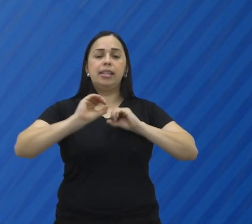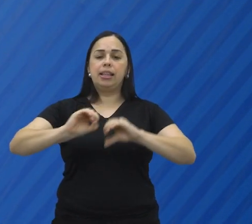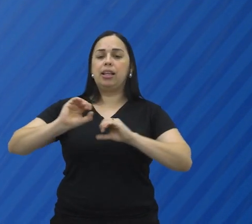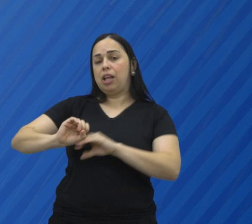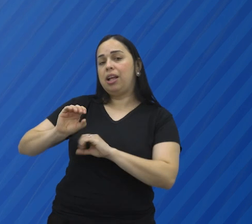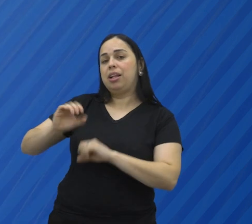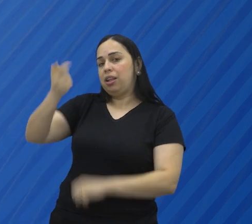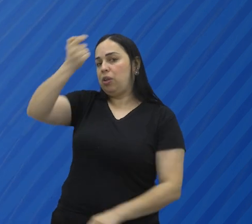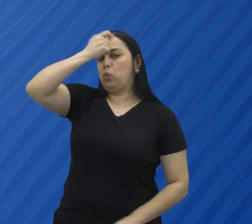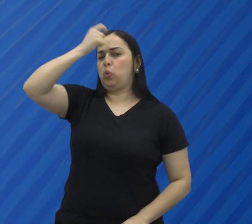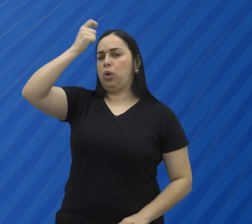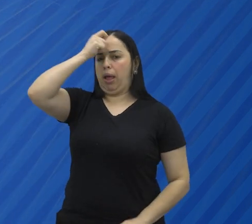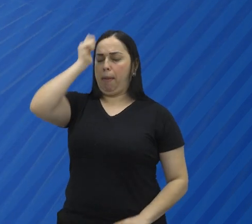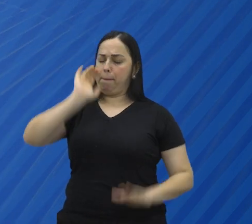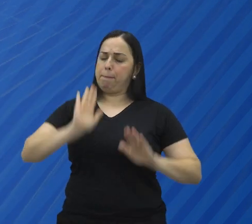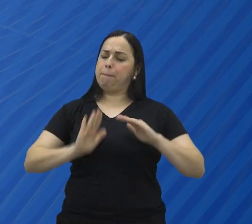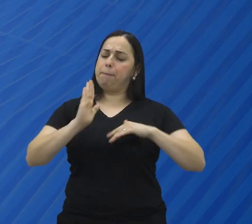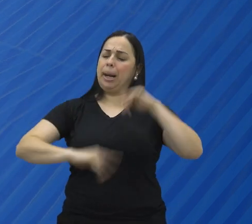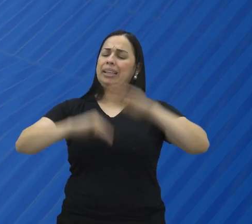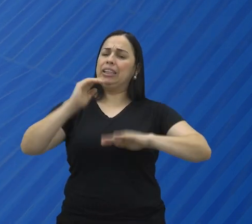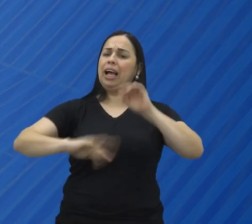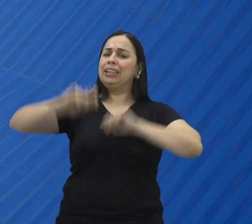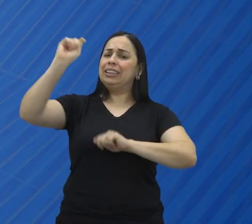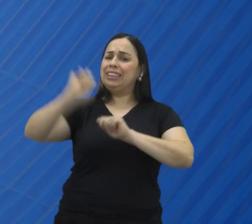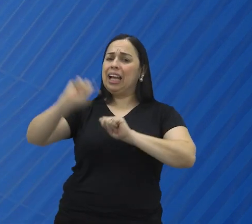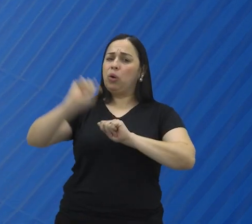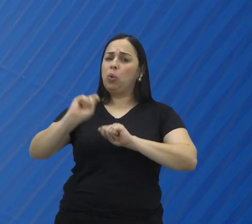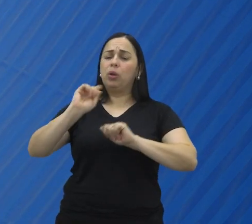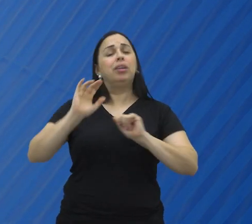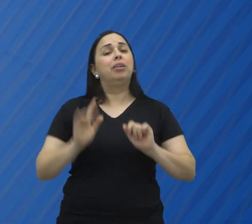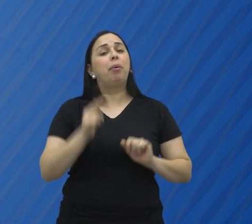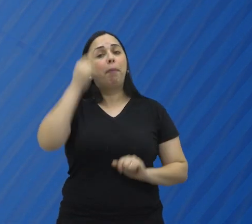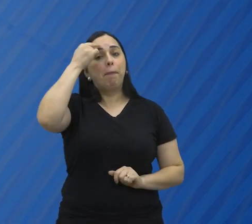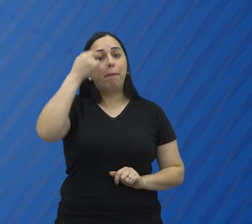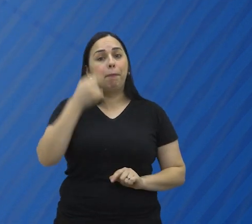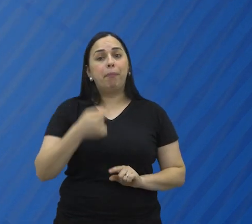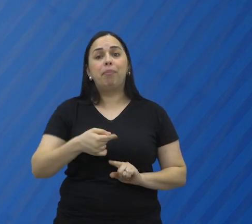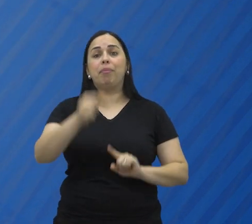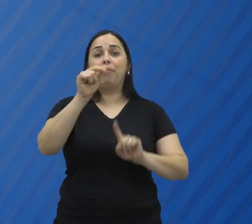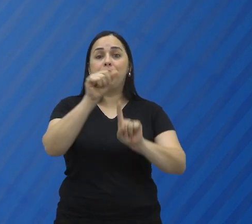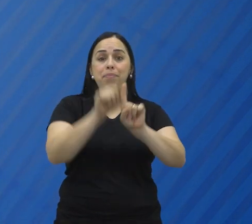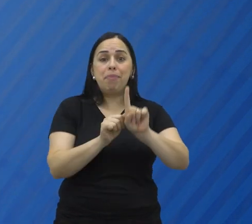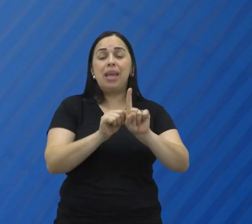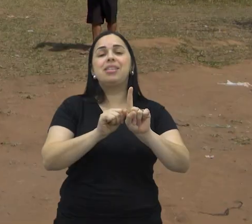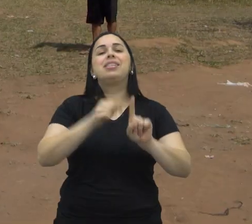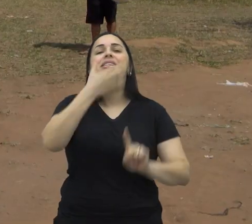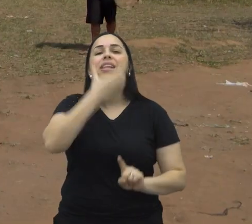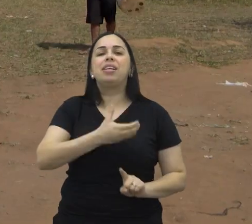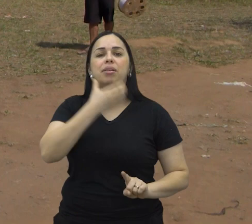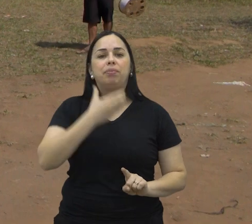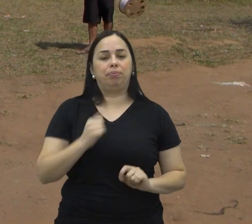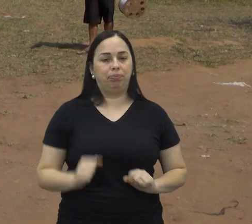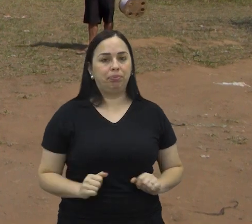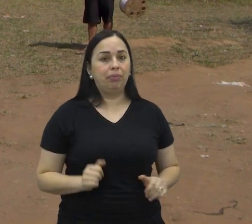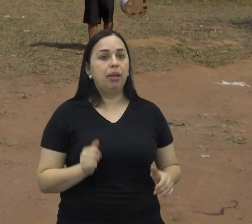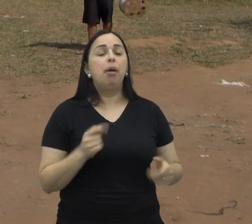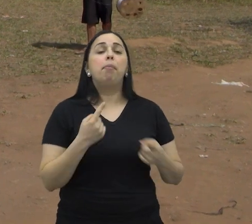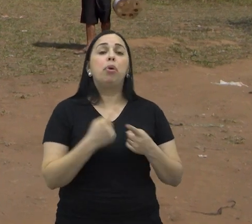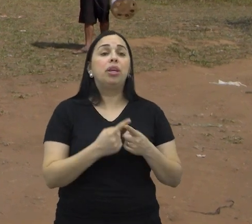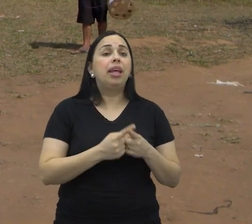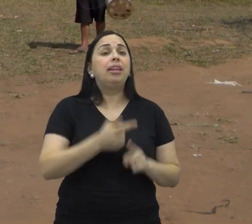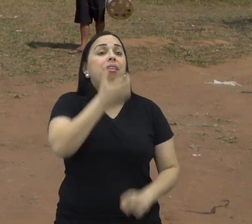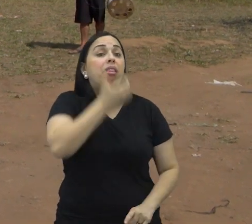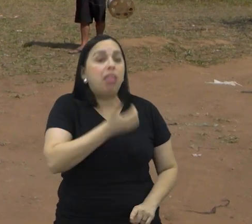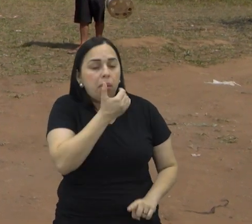de Conscientização para a Prática Segura de Soltar Pipas, realizada no mês de dezembro. É um mês que a gente está no início